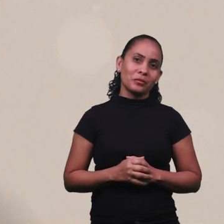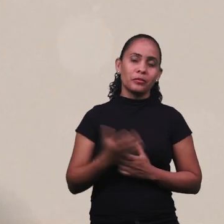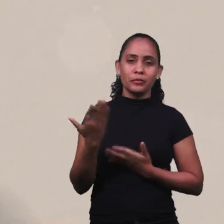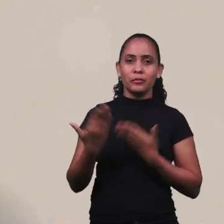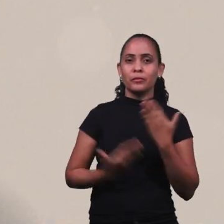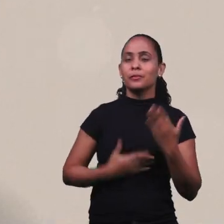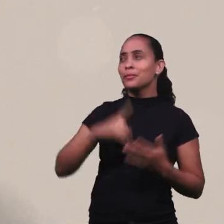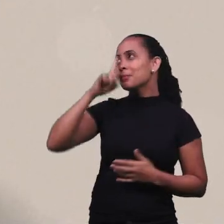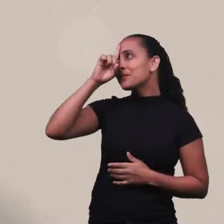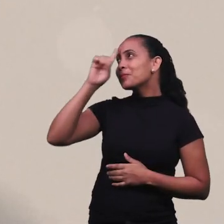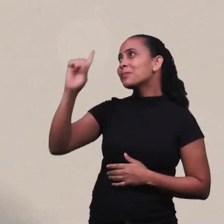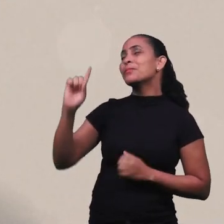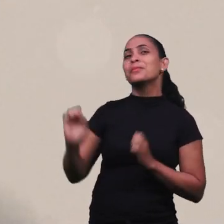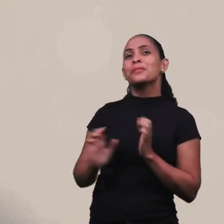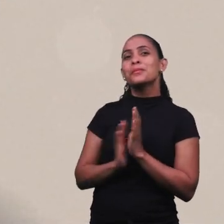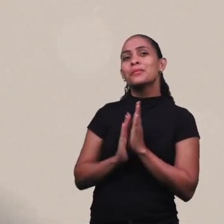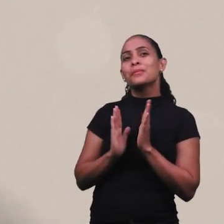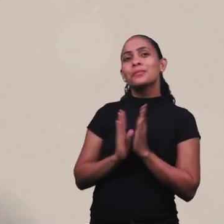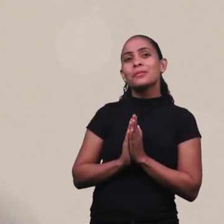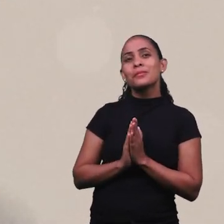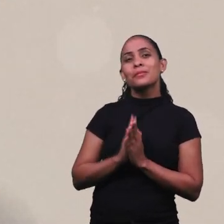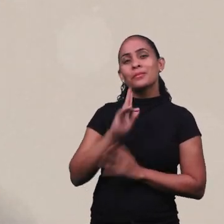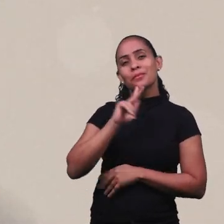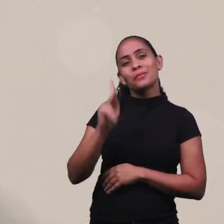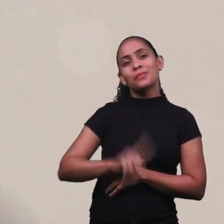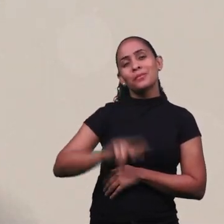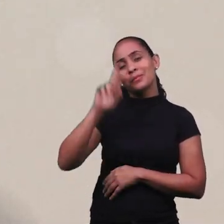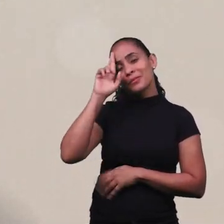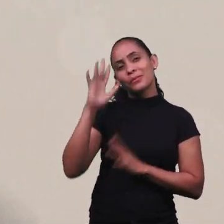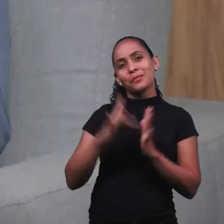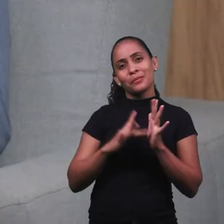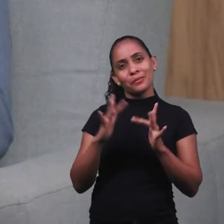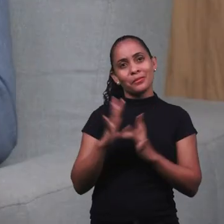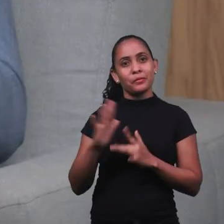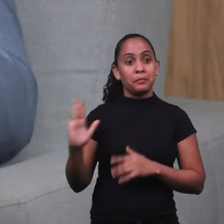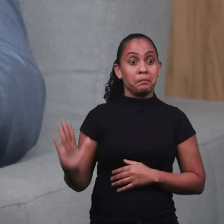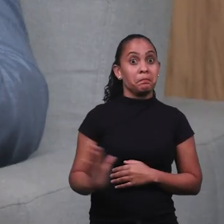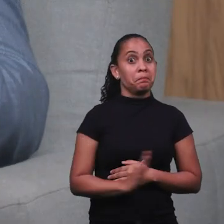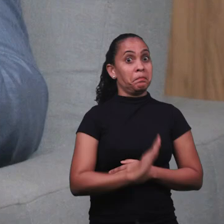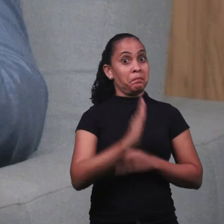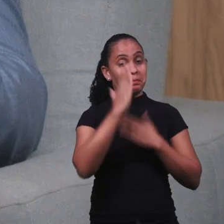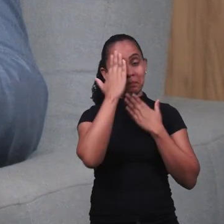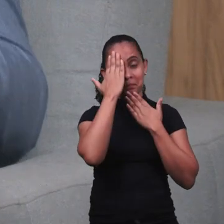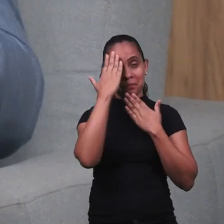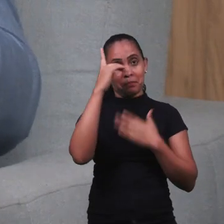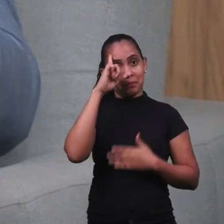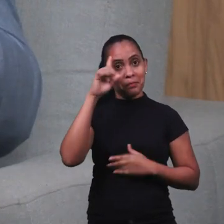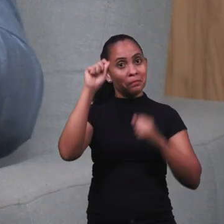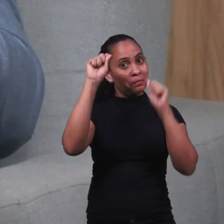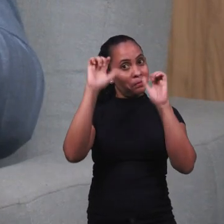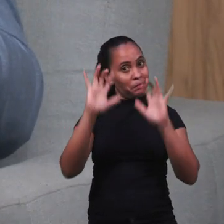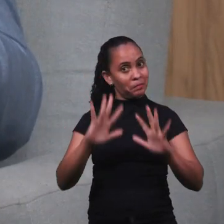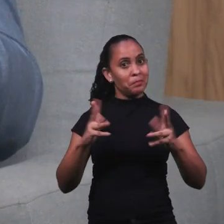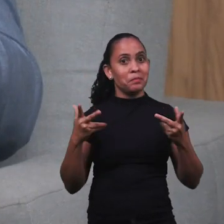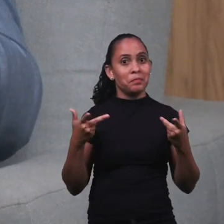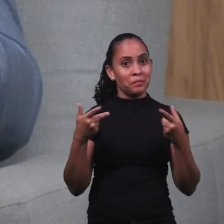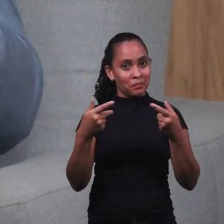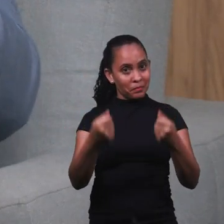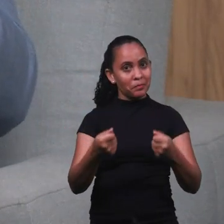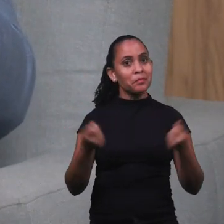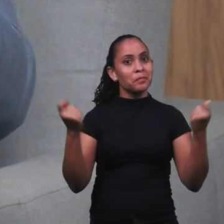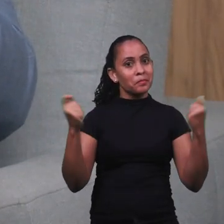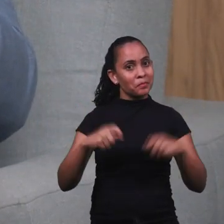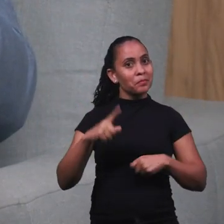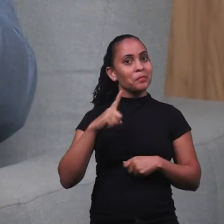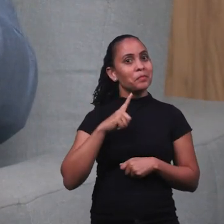a Ele de todo o meu coração. A paz do Senhor Jesus. Glória a Deus! Que bênção é poder